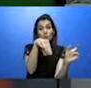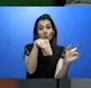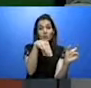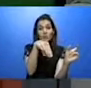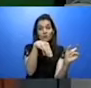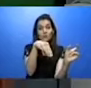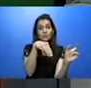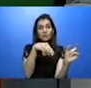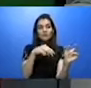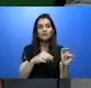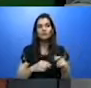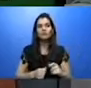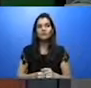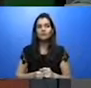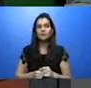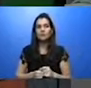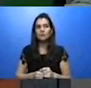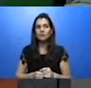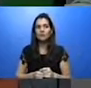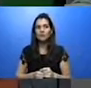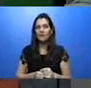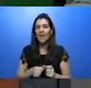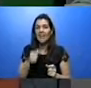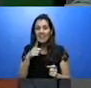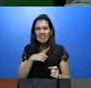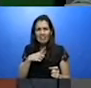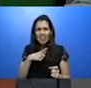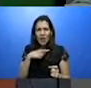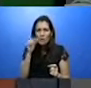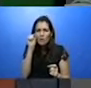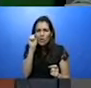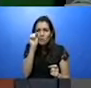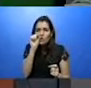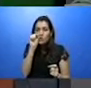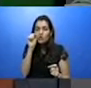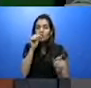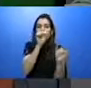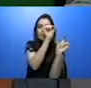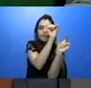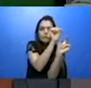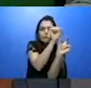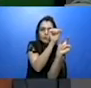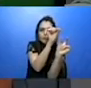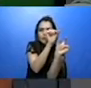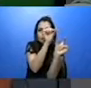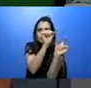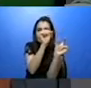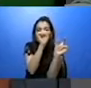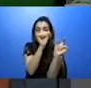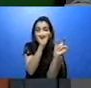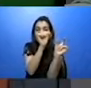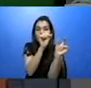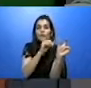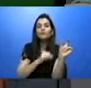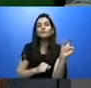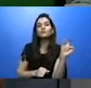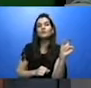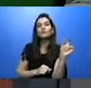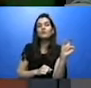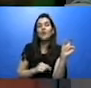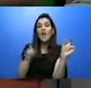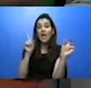Centímetro. Aí, vocês já repararam esses risquinhos bem miudinhos, assim, são tão juntinhos, quase um em cima do outro?